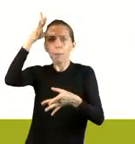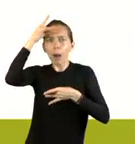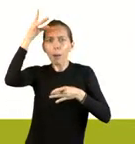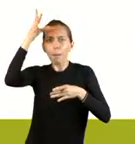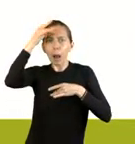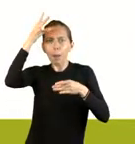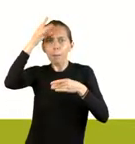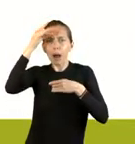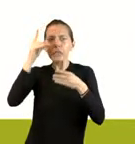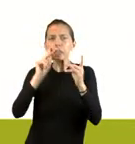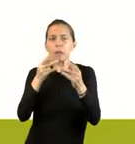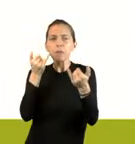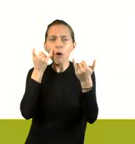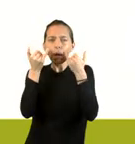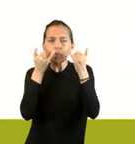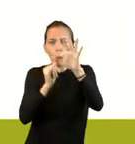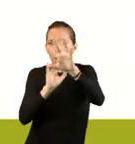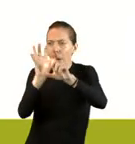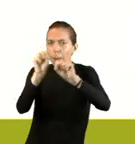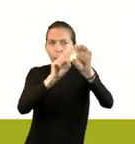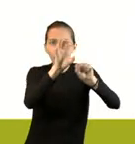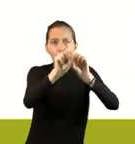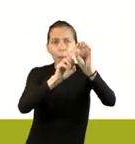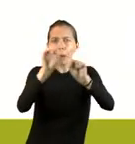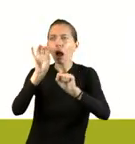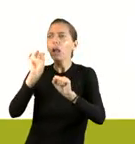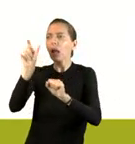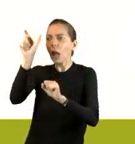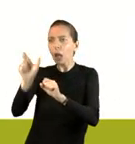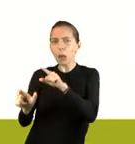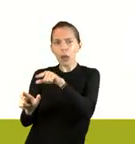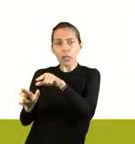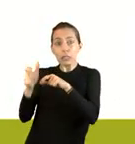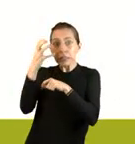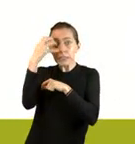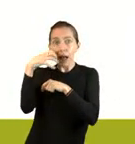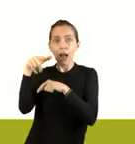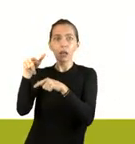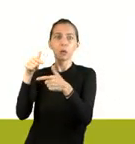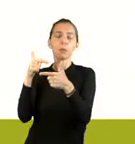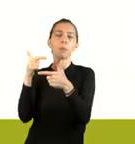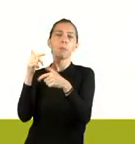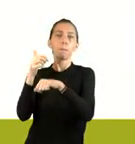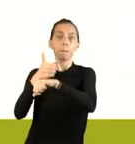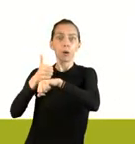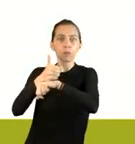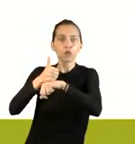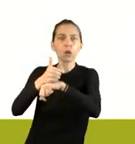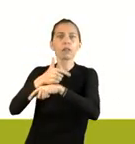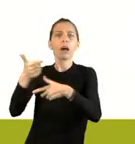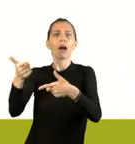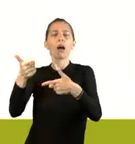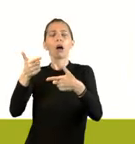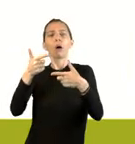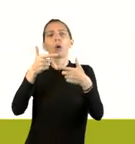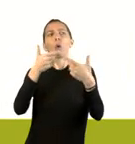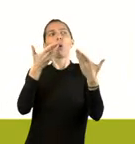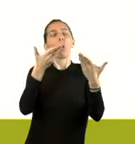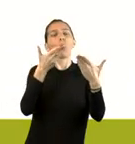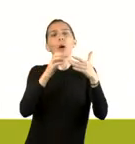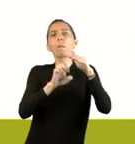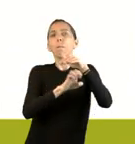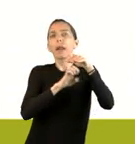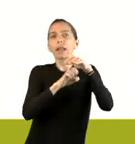vídeos no YouTube de pessoas qualificadas, vídeos institucionais, que são aqueles que são feitos pela